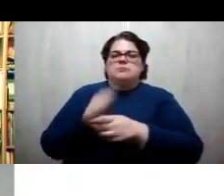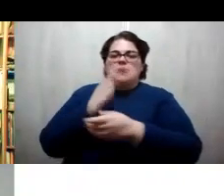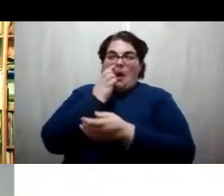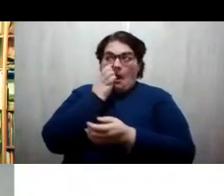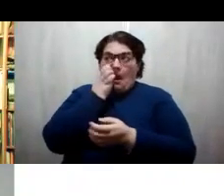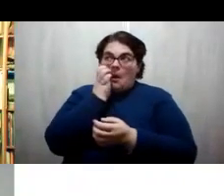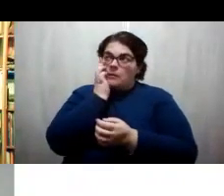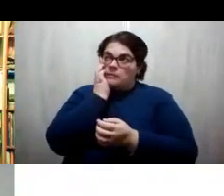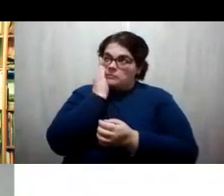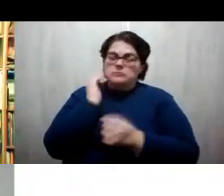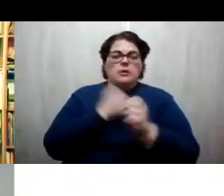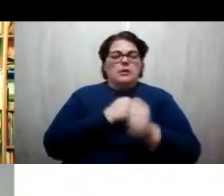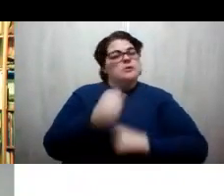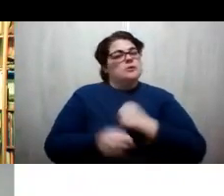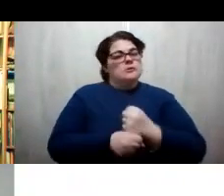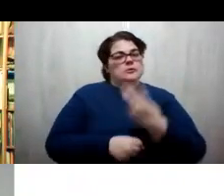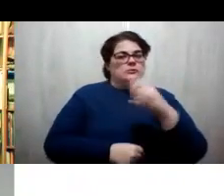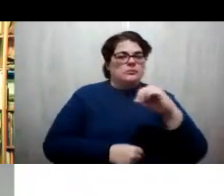carnaval de 2021.